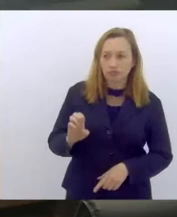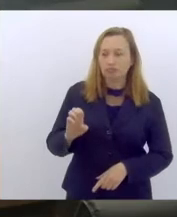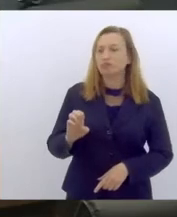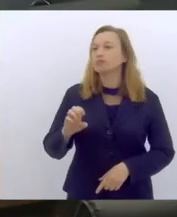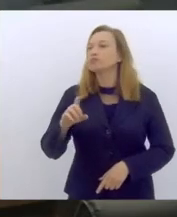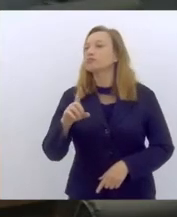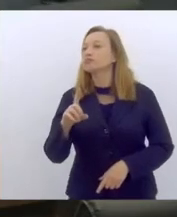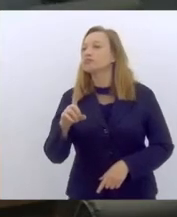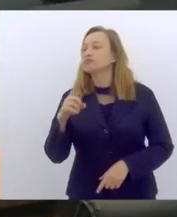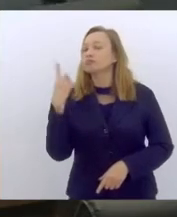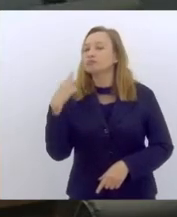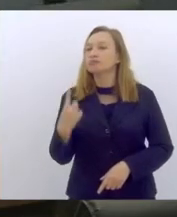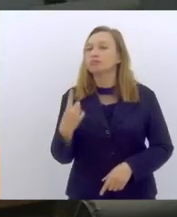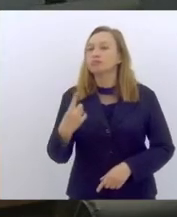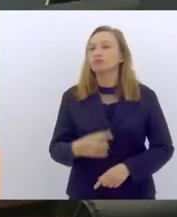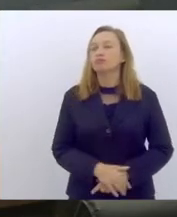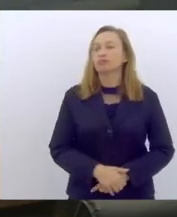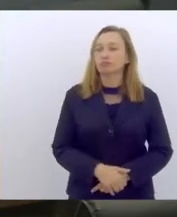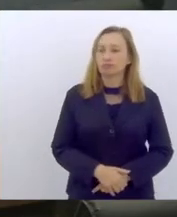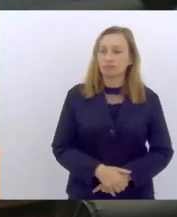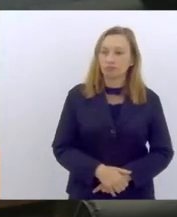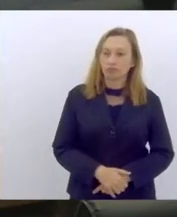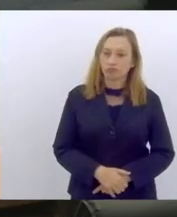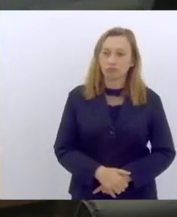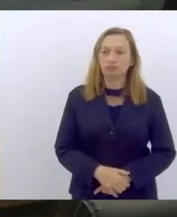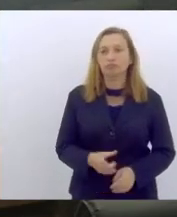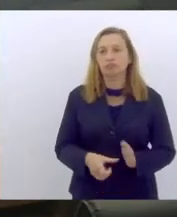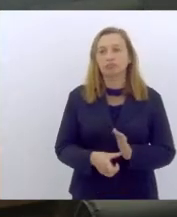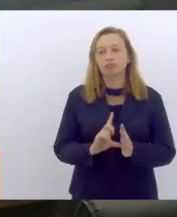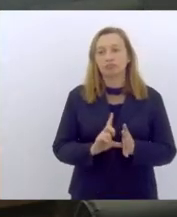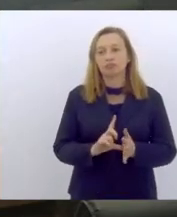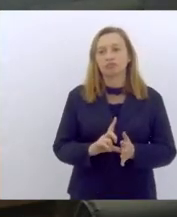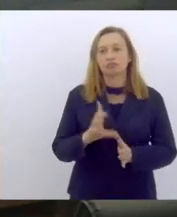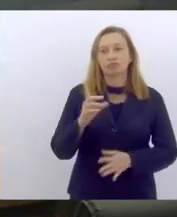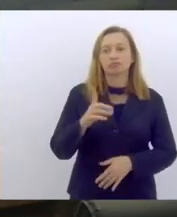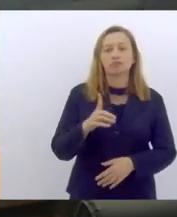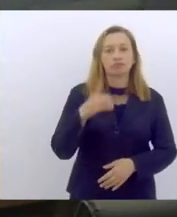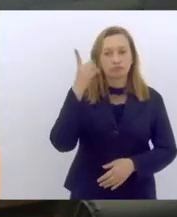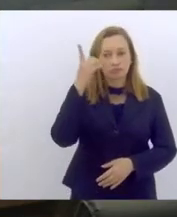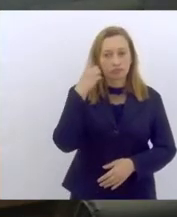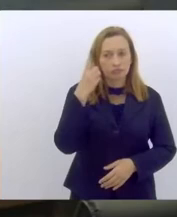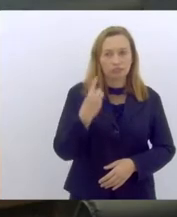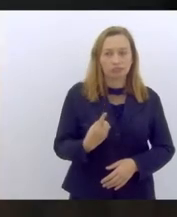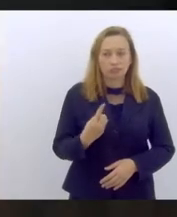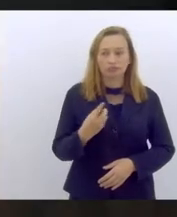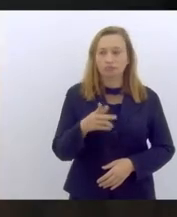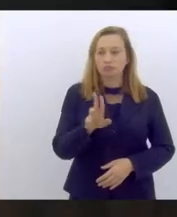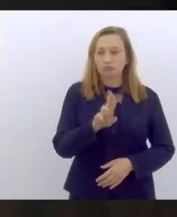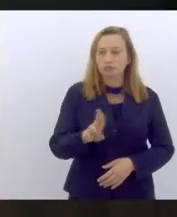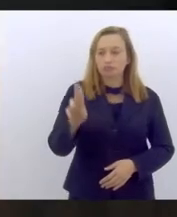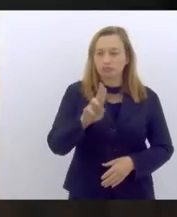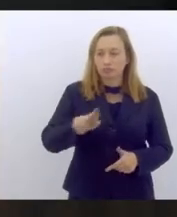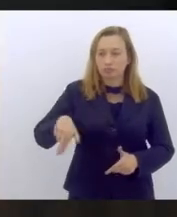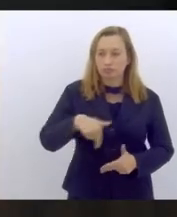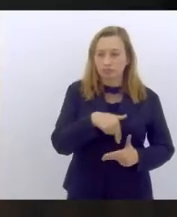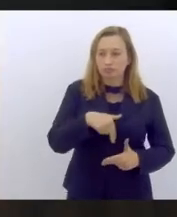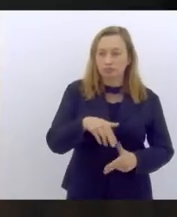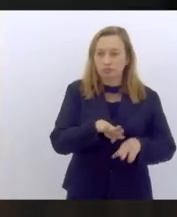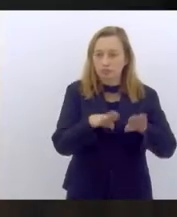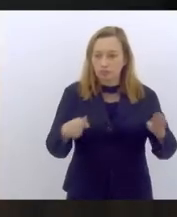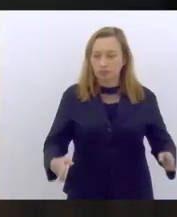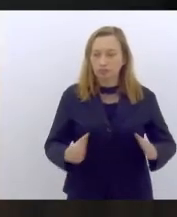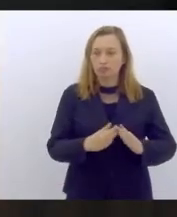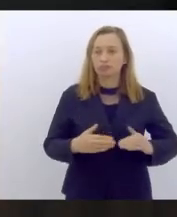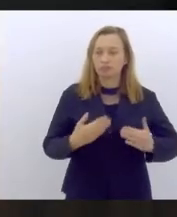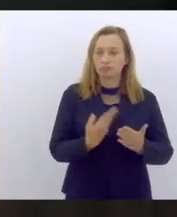seguida deputado Carlos mic antes porém da deputada Dani usar a tribuna a sobremesa